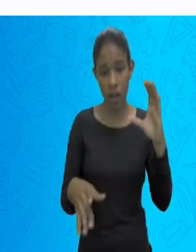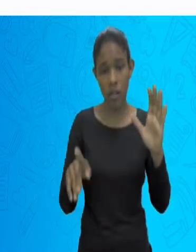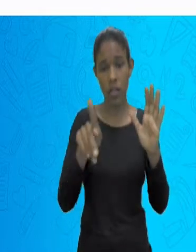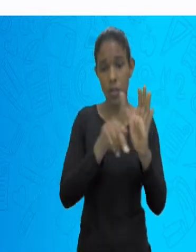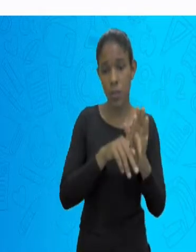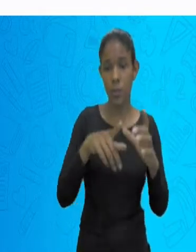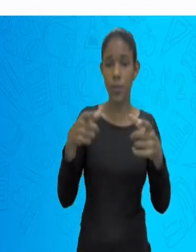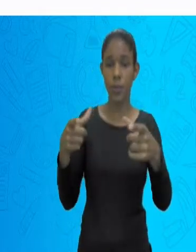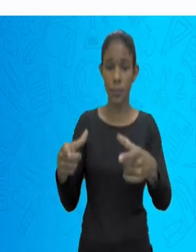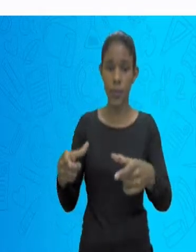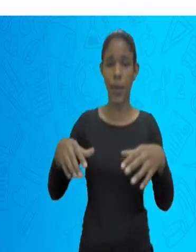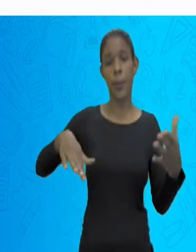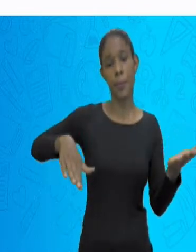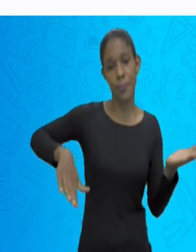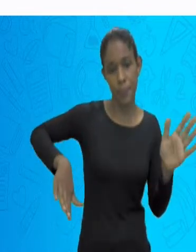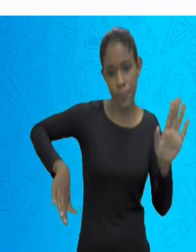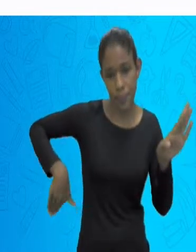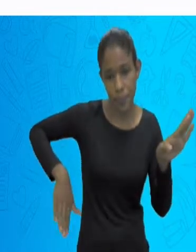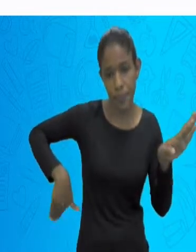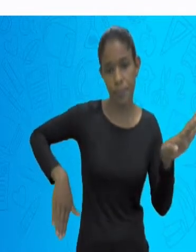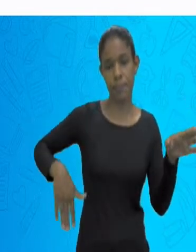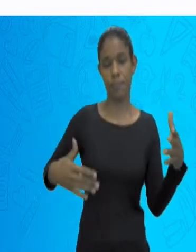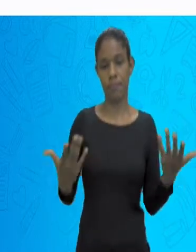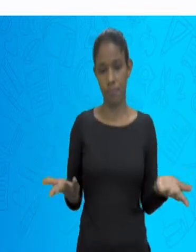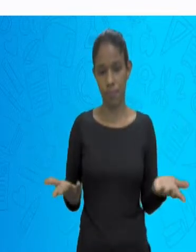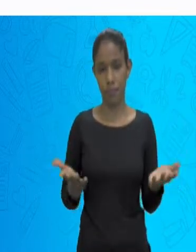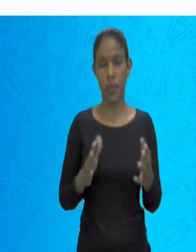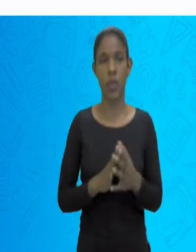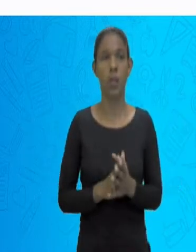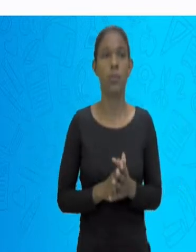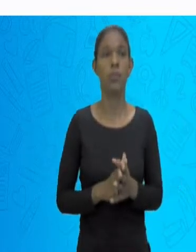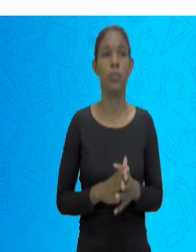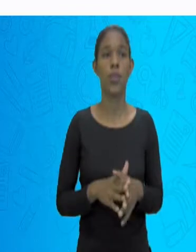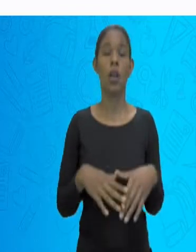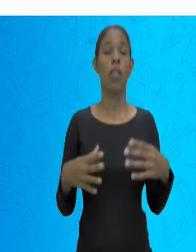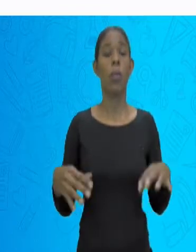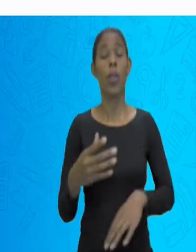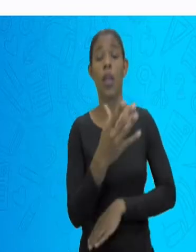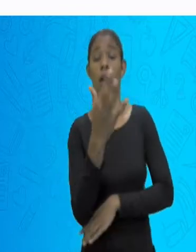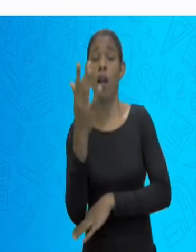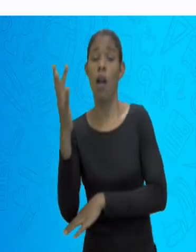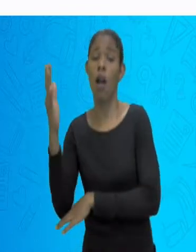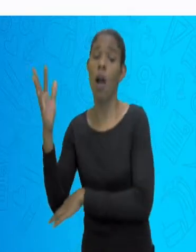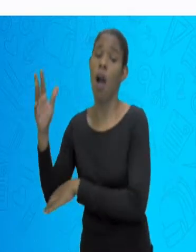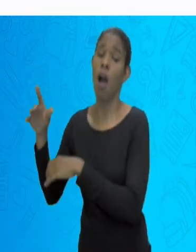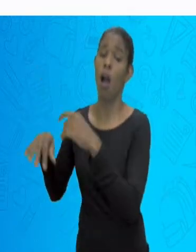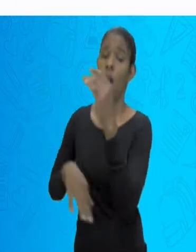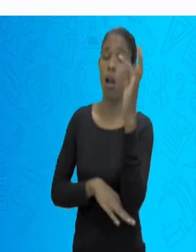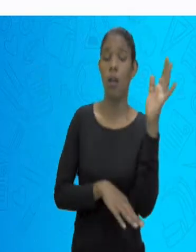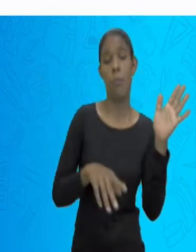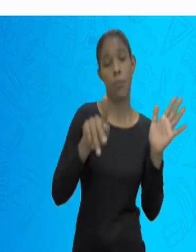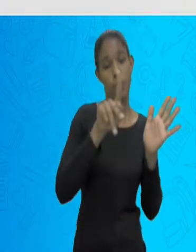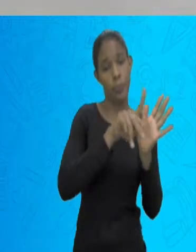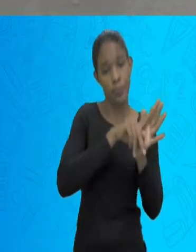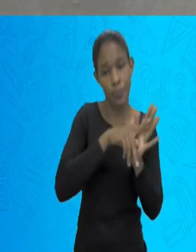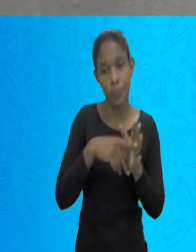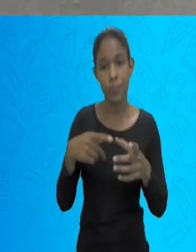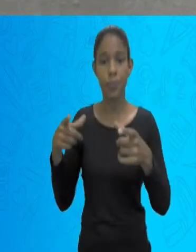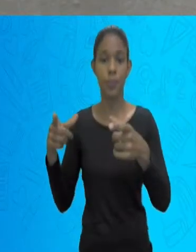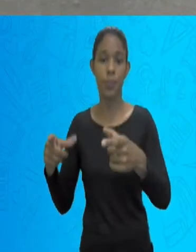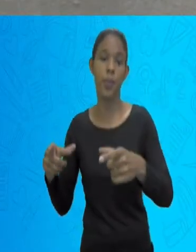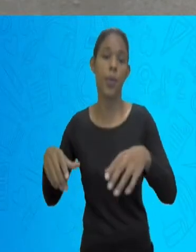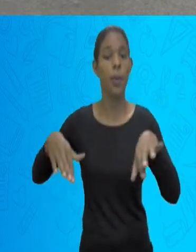a vegetação? São as árvores, as plantações que ali aparecem, como